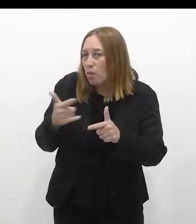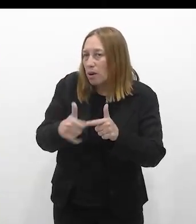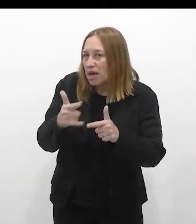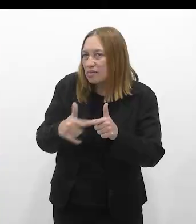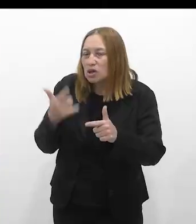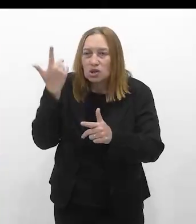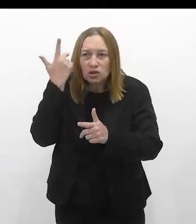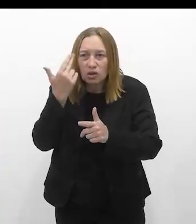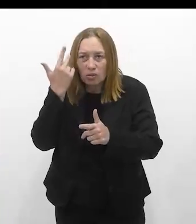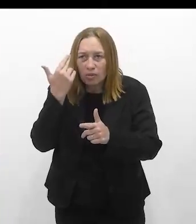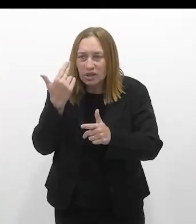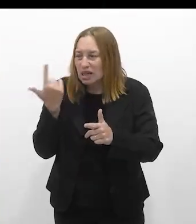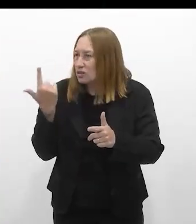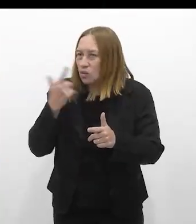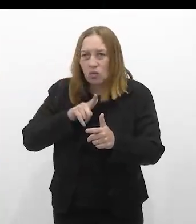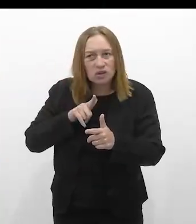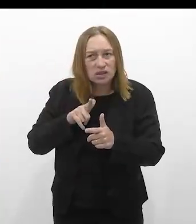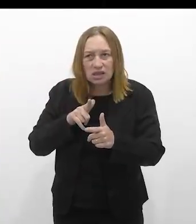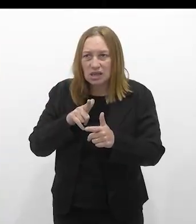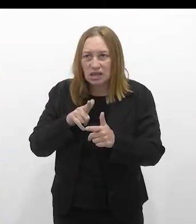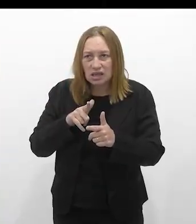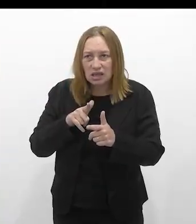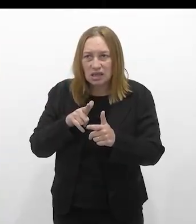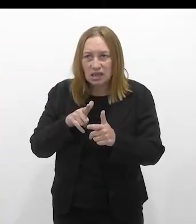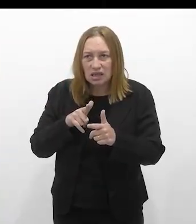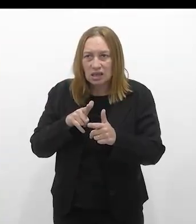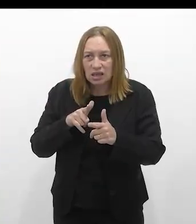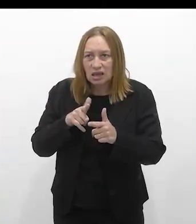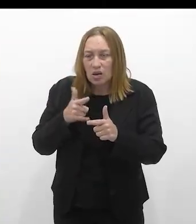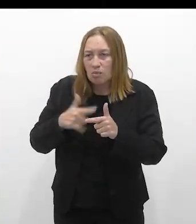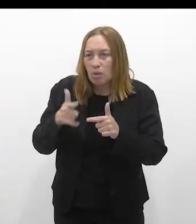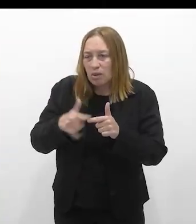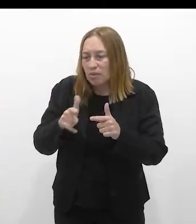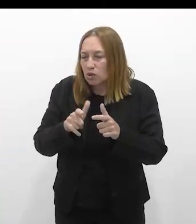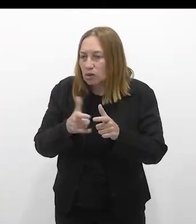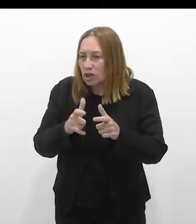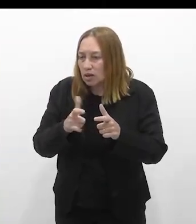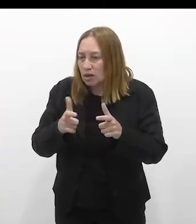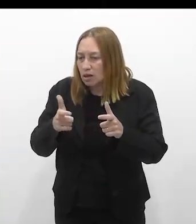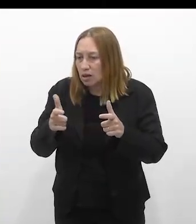longo dos anos. Normalmente, ela não mantém. Ela mantém esse problema.